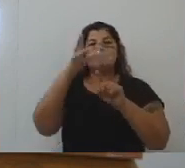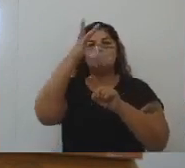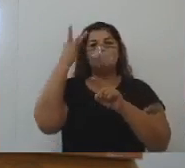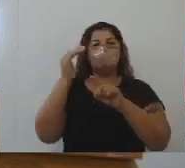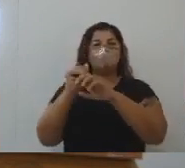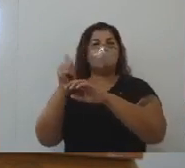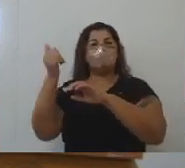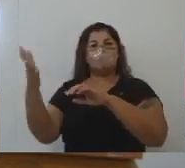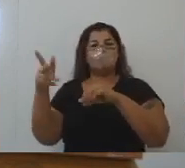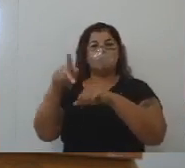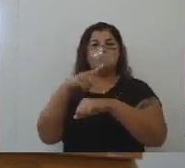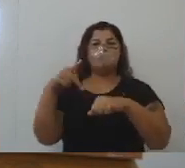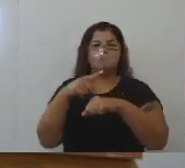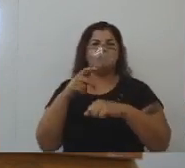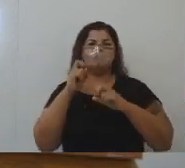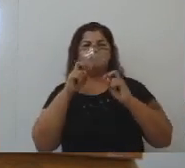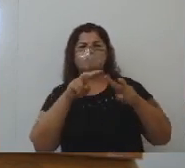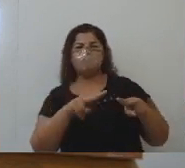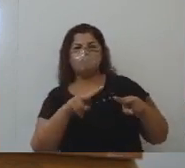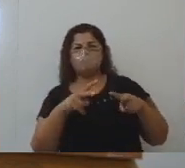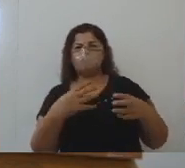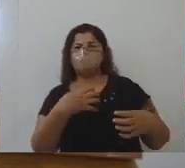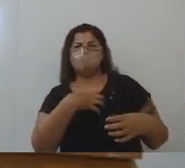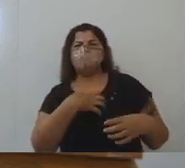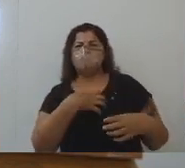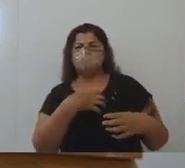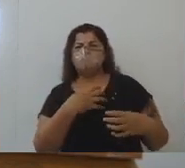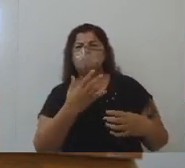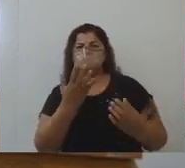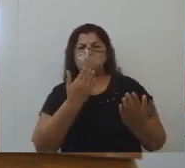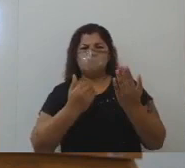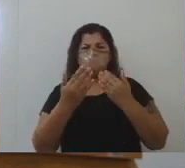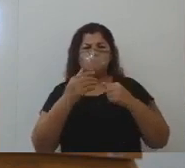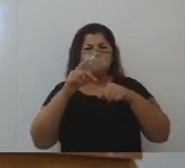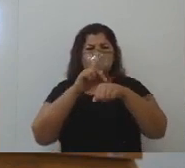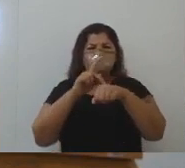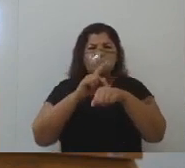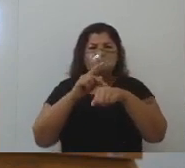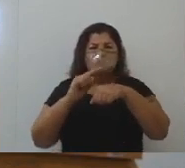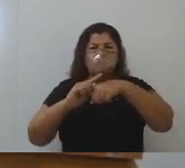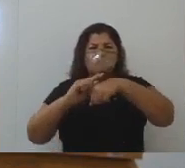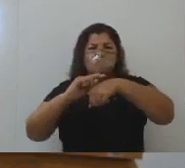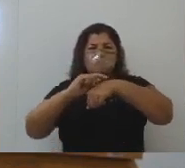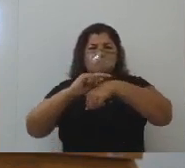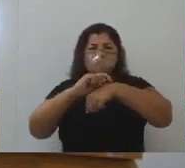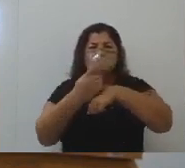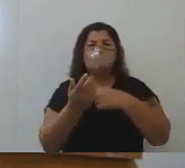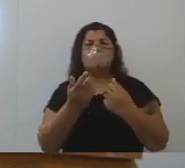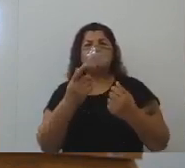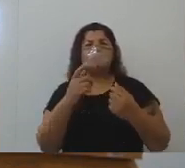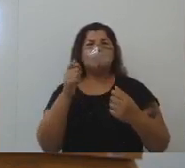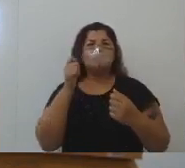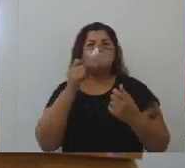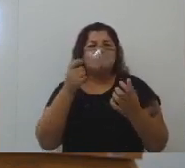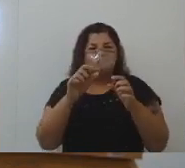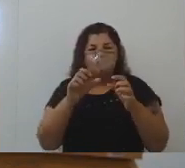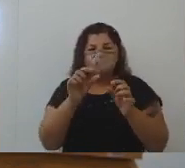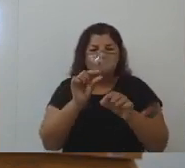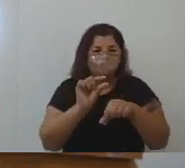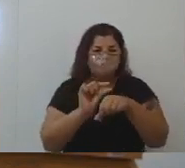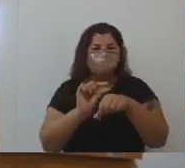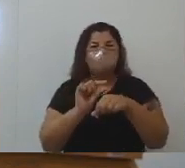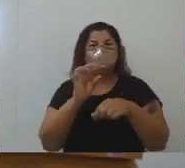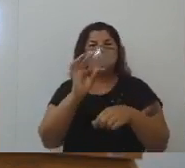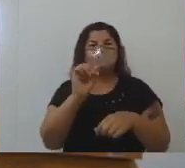que não conhece essa realidade, saber que nós comemos essas formigas, as saúvas fêmeas fritas, e que